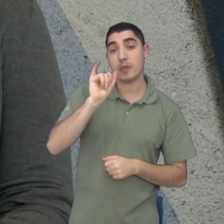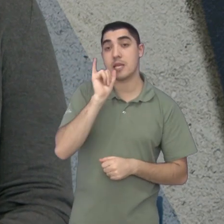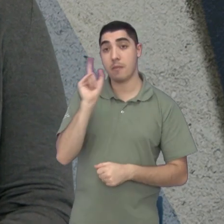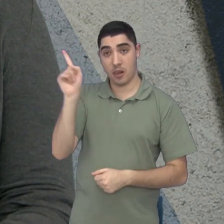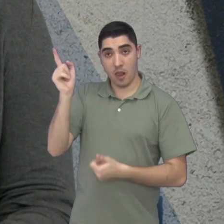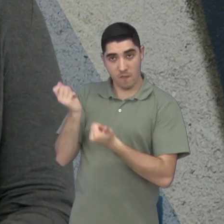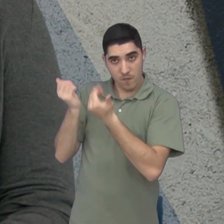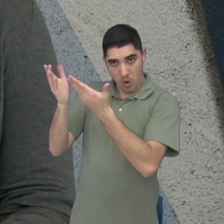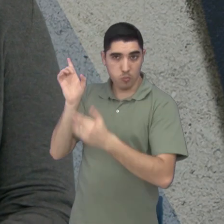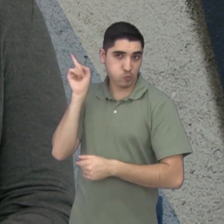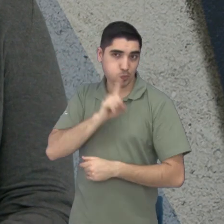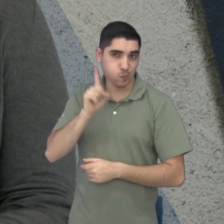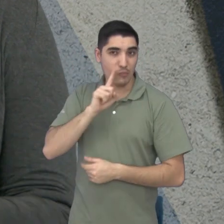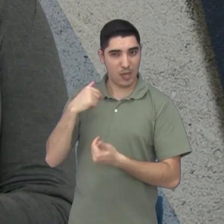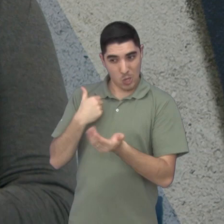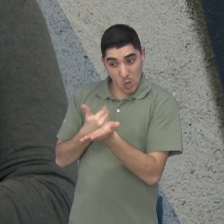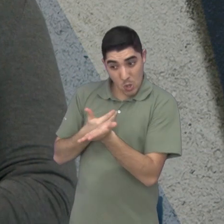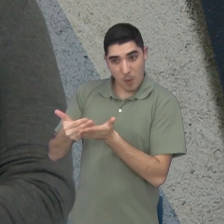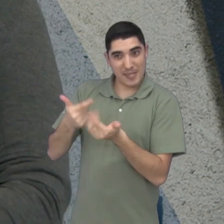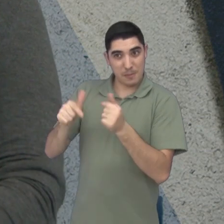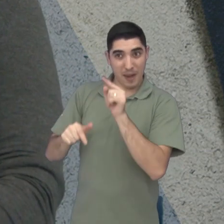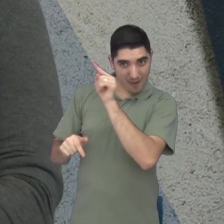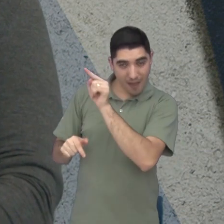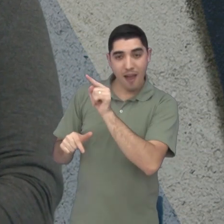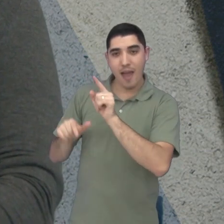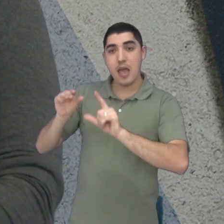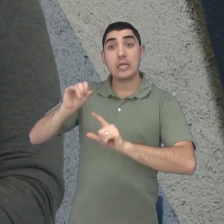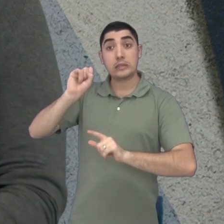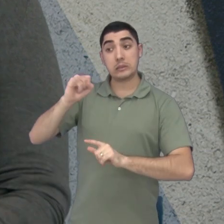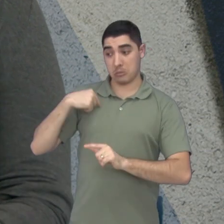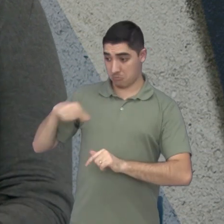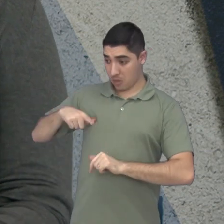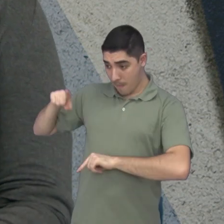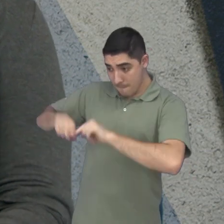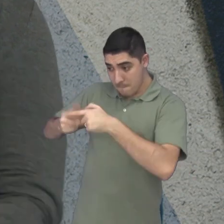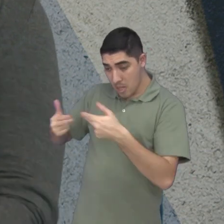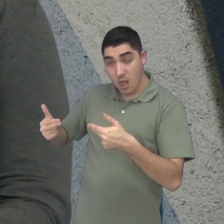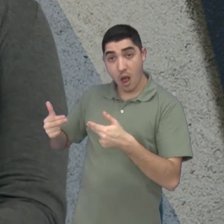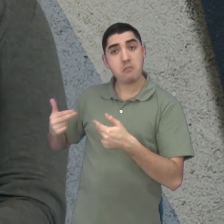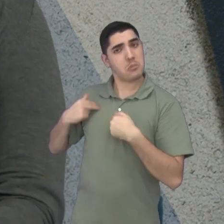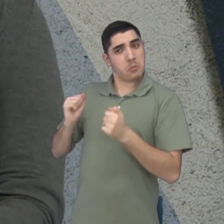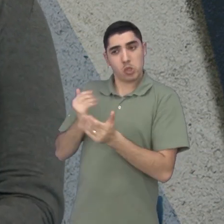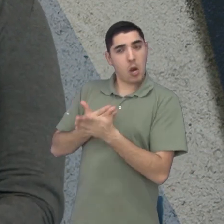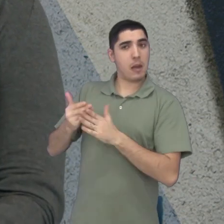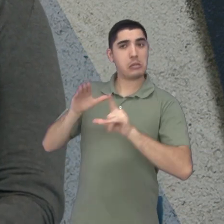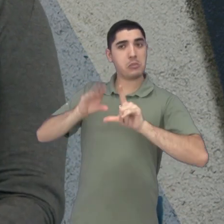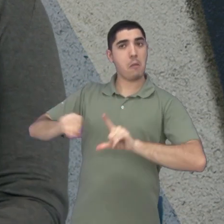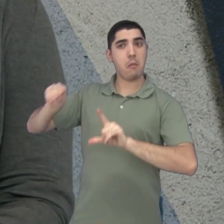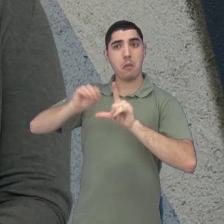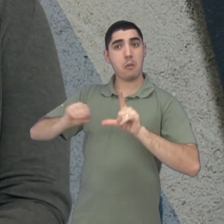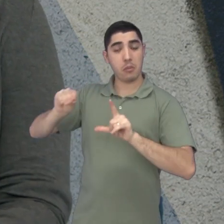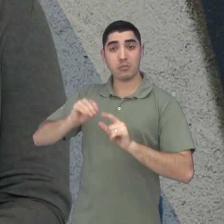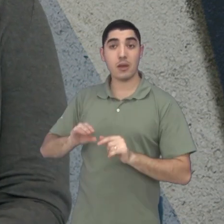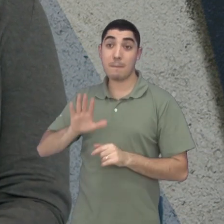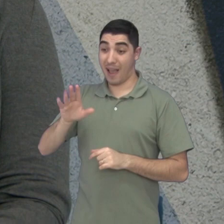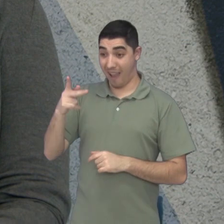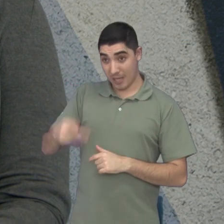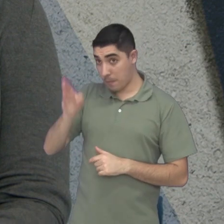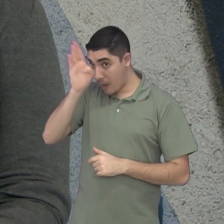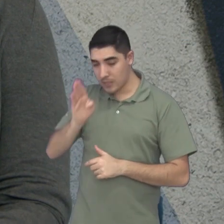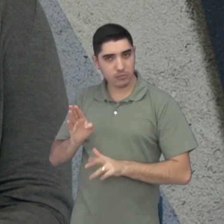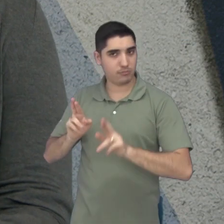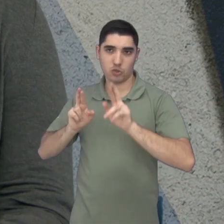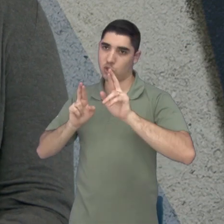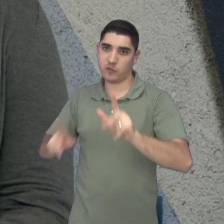Unidos, quando eu comecei, se você tivesse um equipamento bom, você podia pegar e começar a dublar. Só que aqui não é assim. Aqui